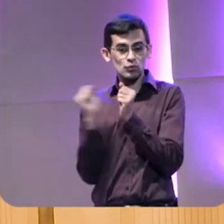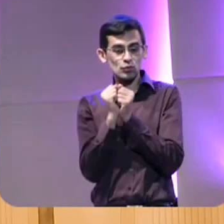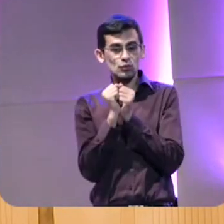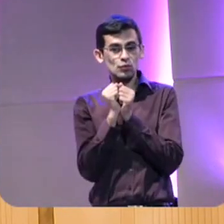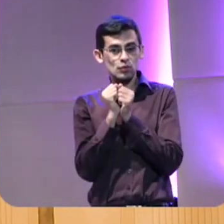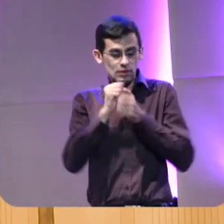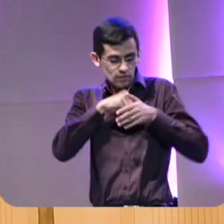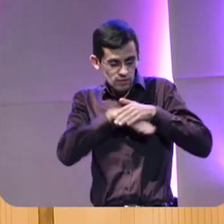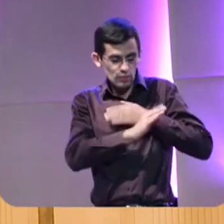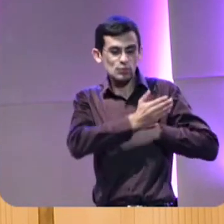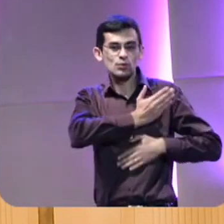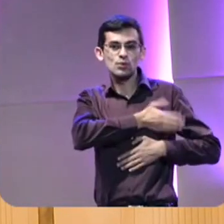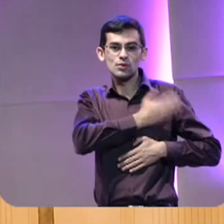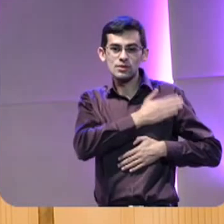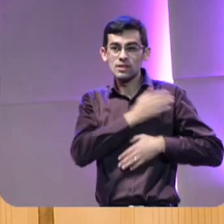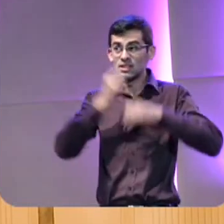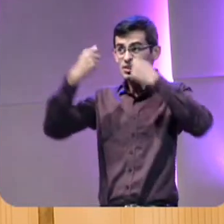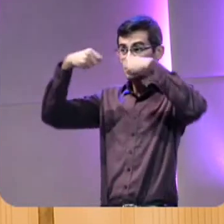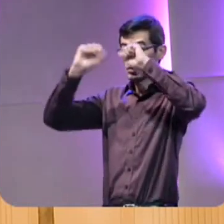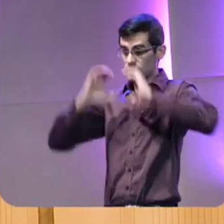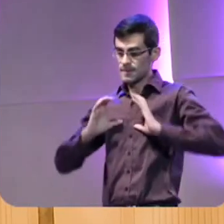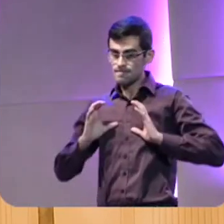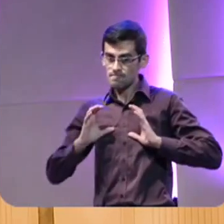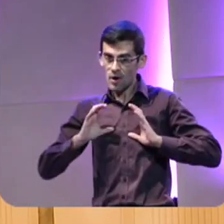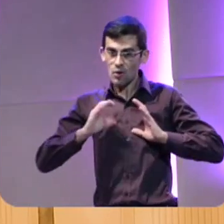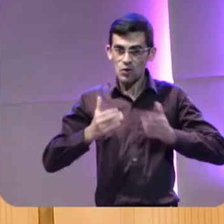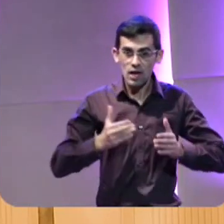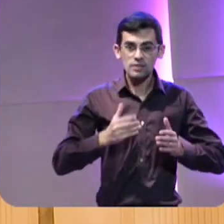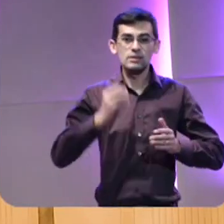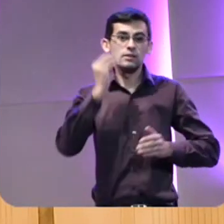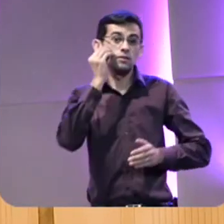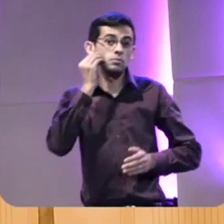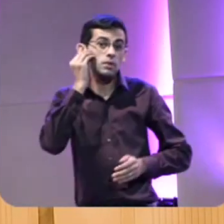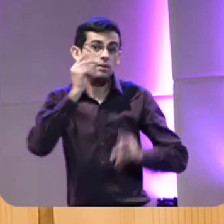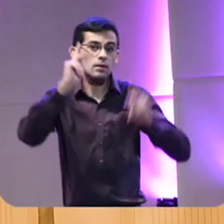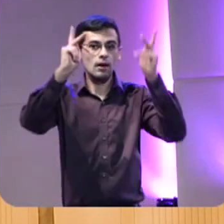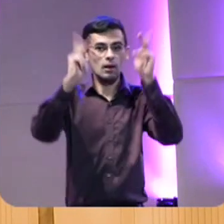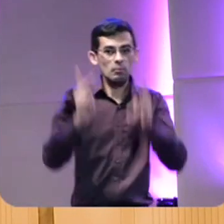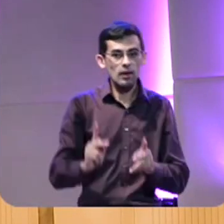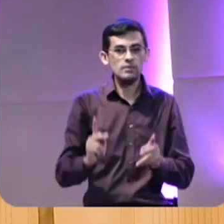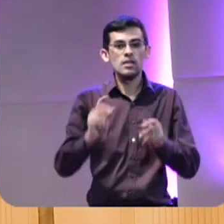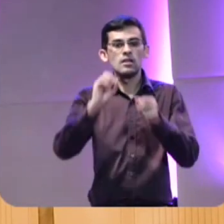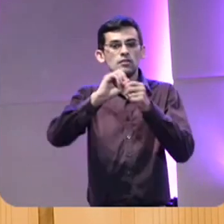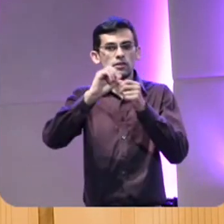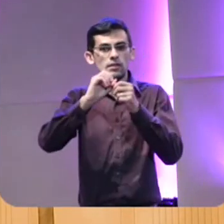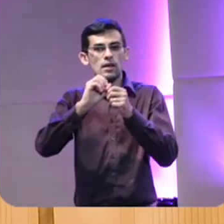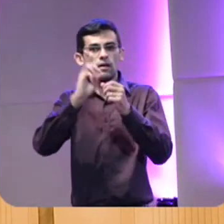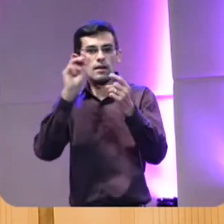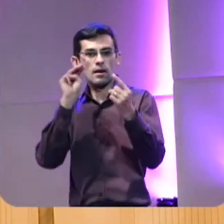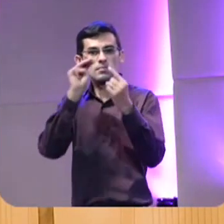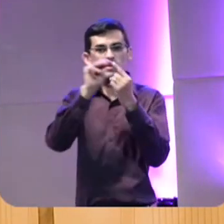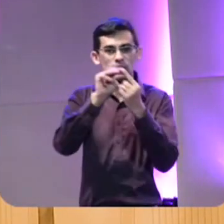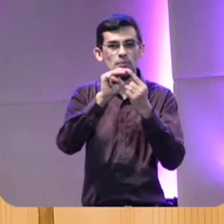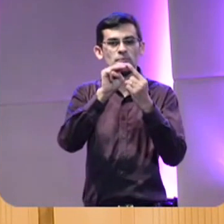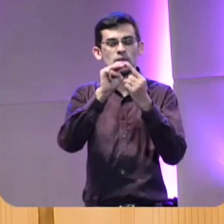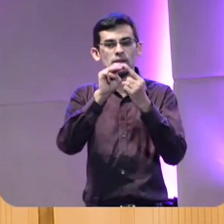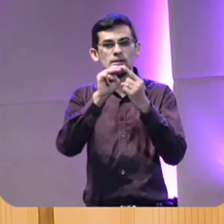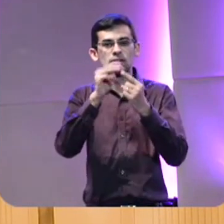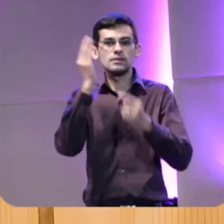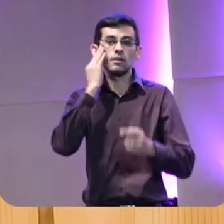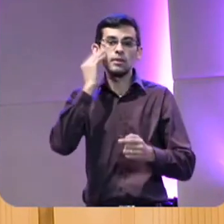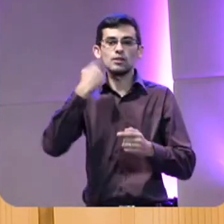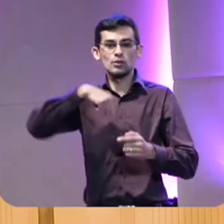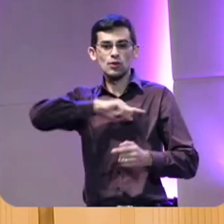em nós que nos dá essa ousadia de viver em paz, de poder cumprir a nossa missão, de saber que a gente tem